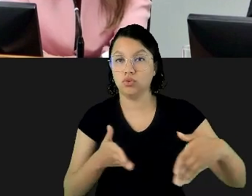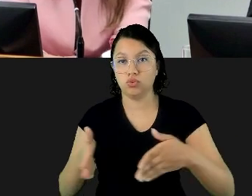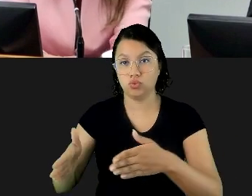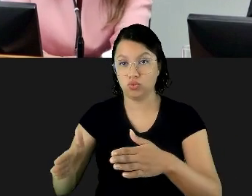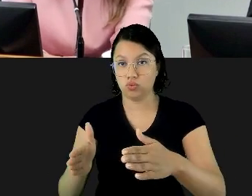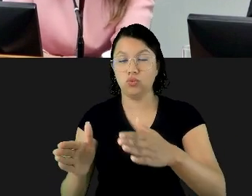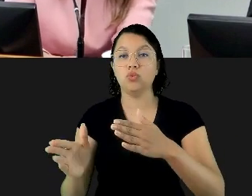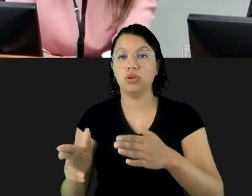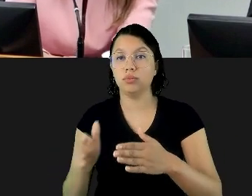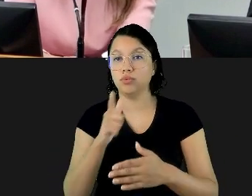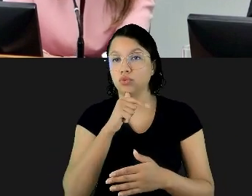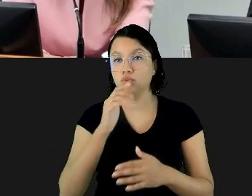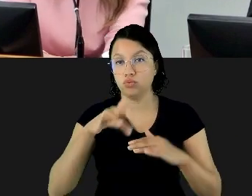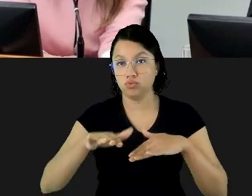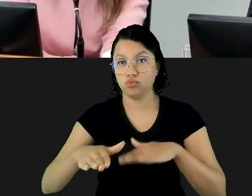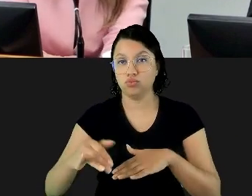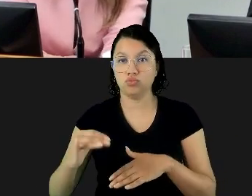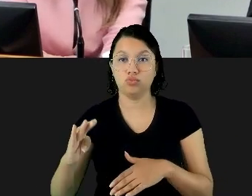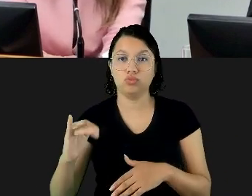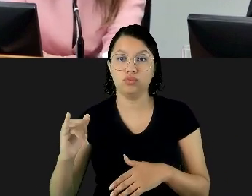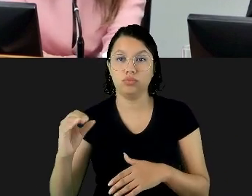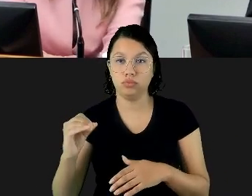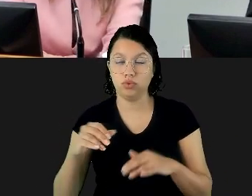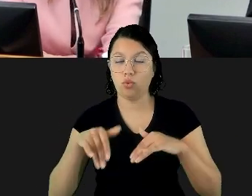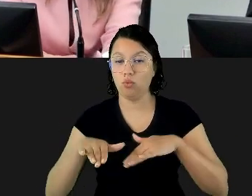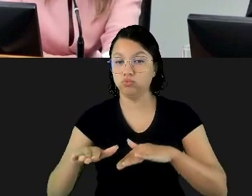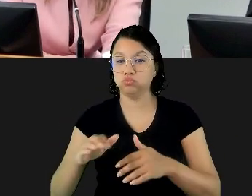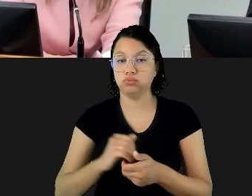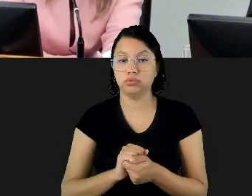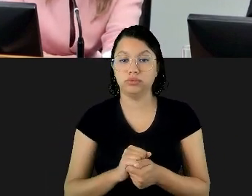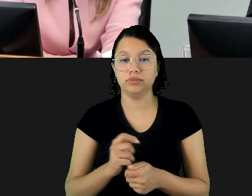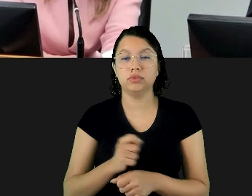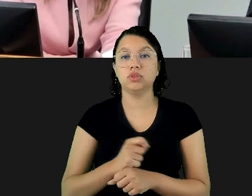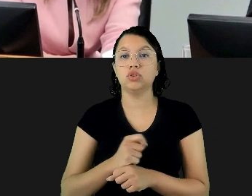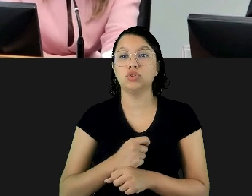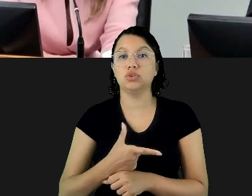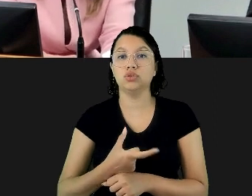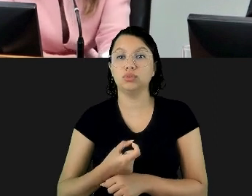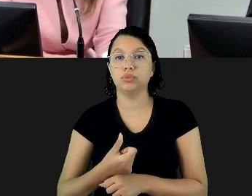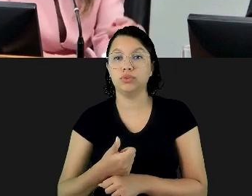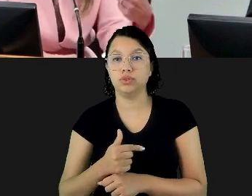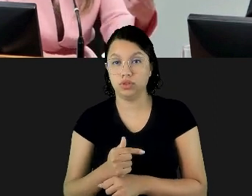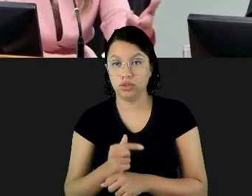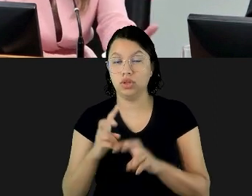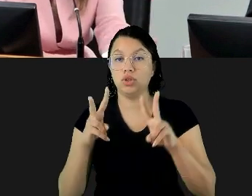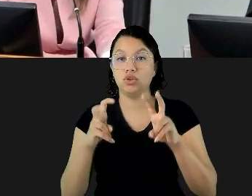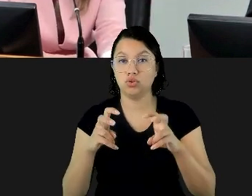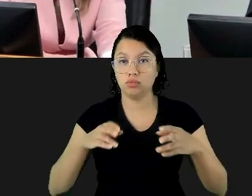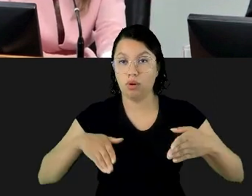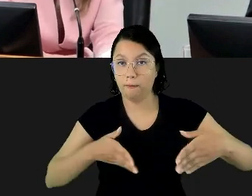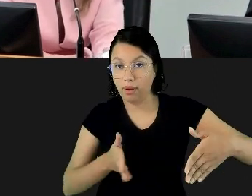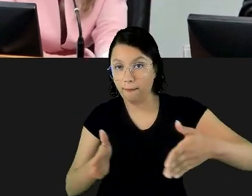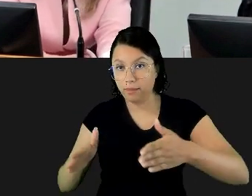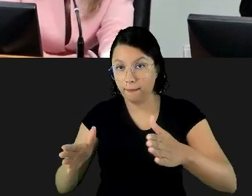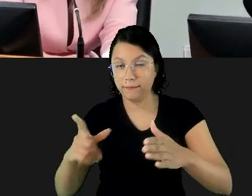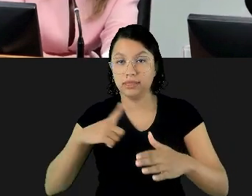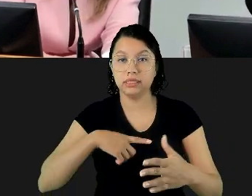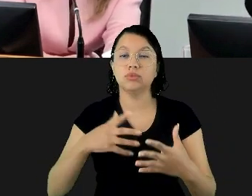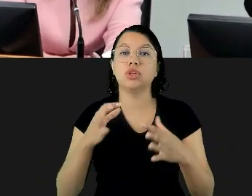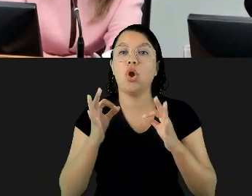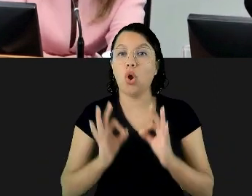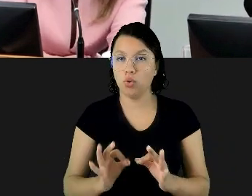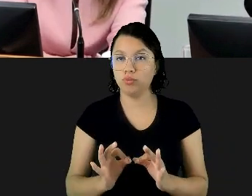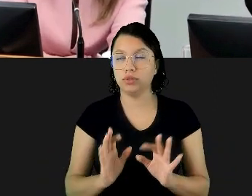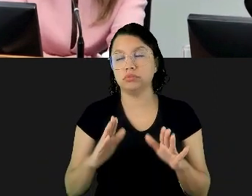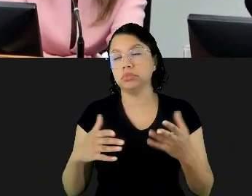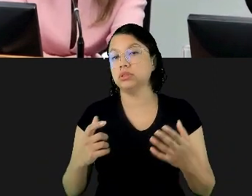bioceânica. Em 2017, com a Declaração de Brasília sobre corredores, nós temos a ratificação. Então, são 2